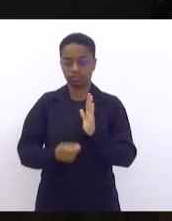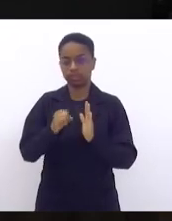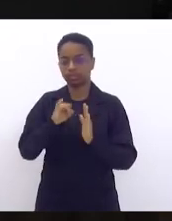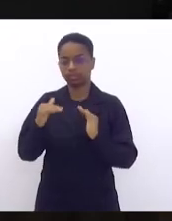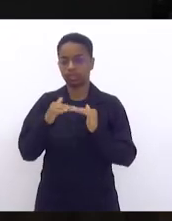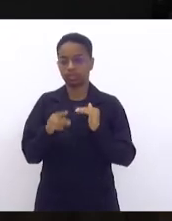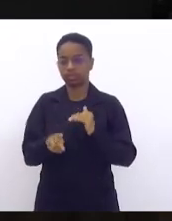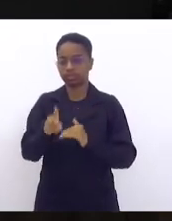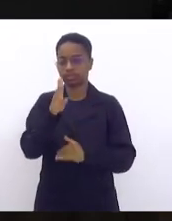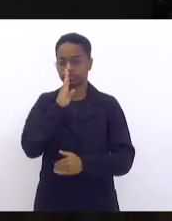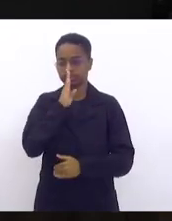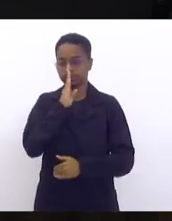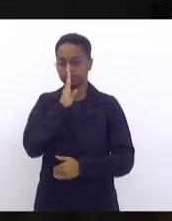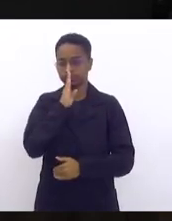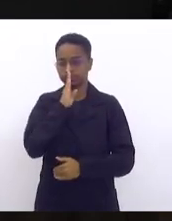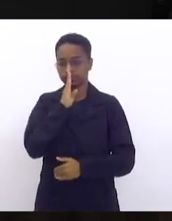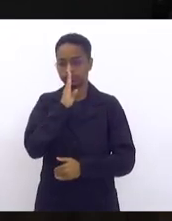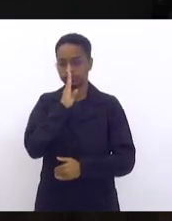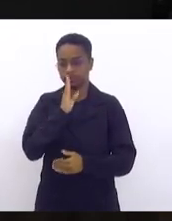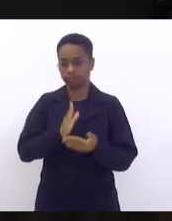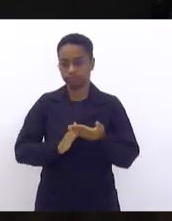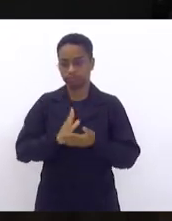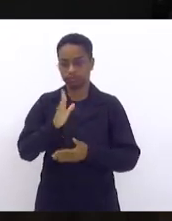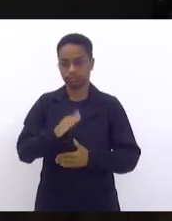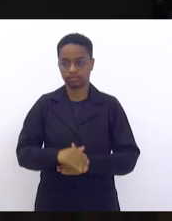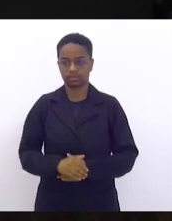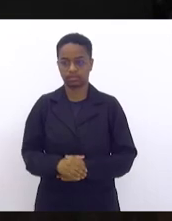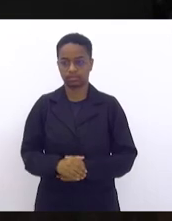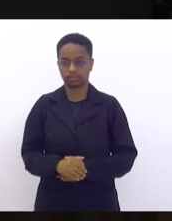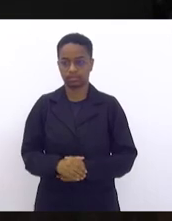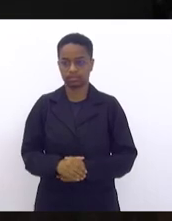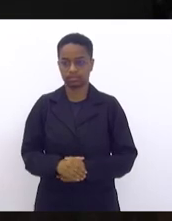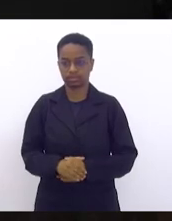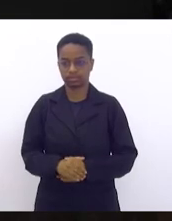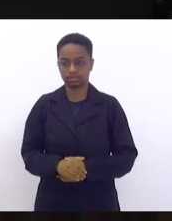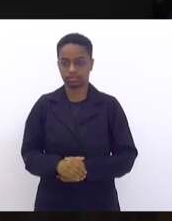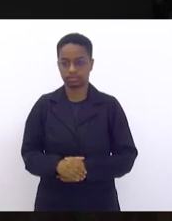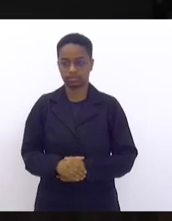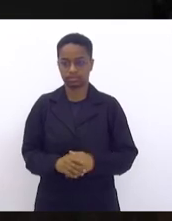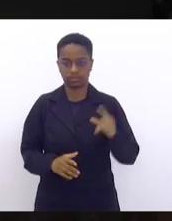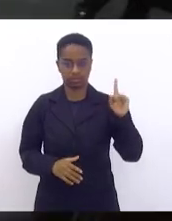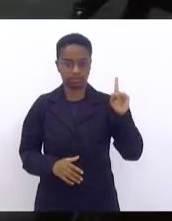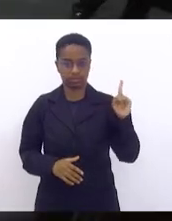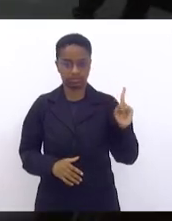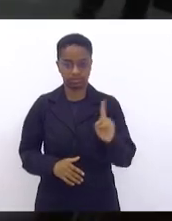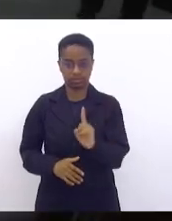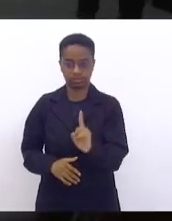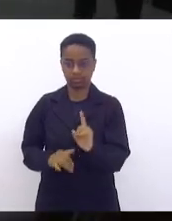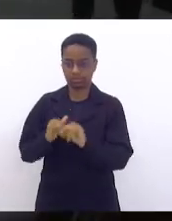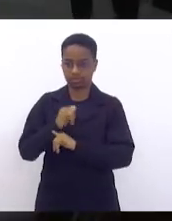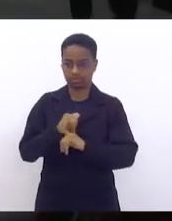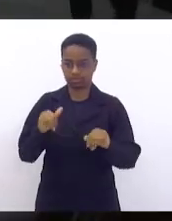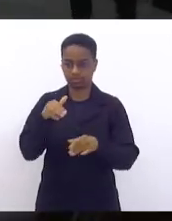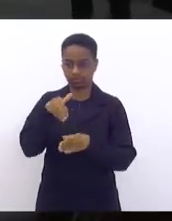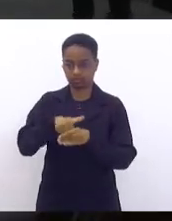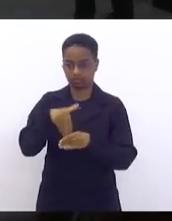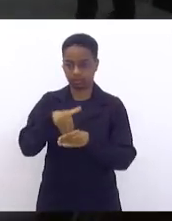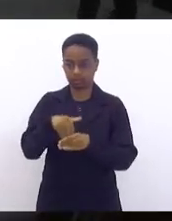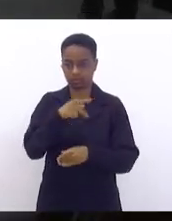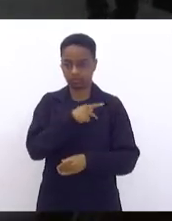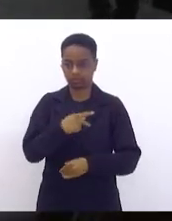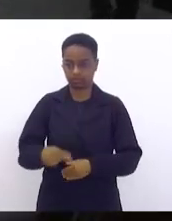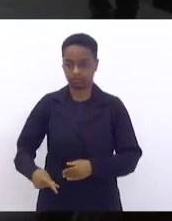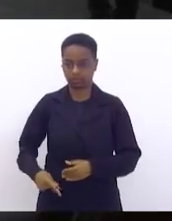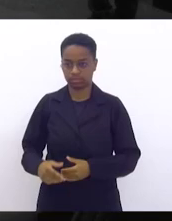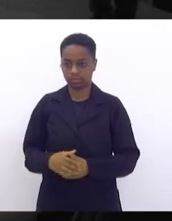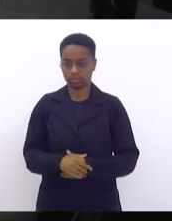que aprovam, permaneçam como estão. Aprovado. Pela ordem, presidente. Para declaração de voto, presidente. Redação do